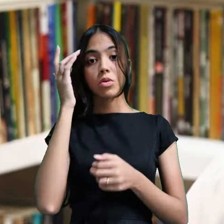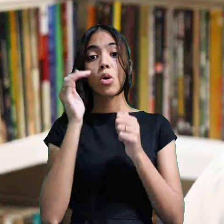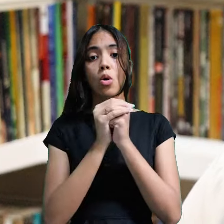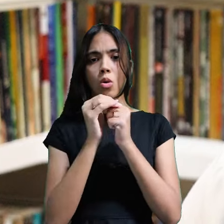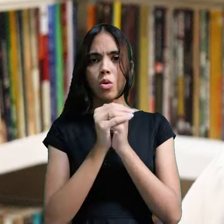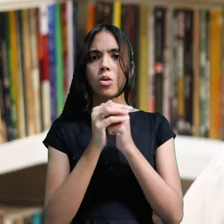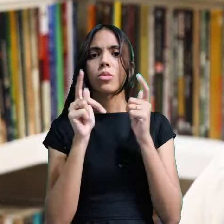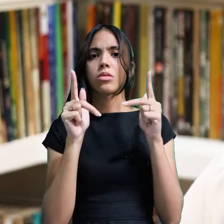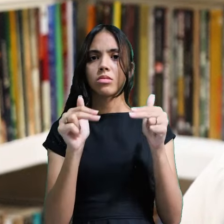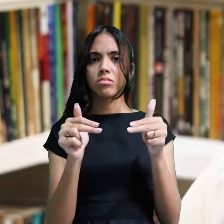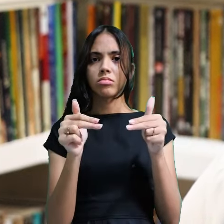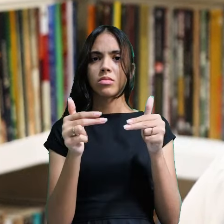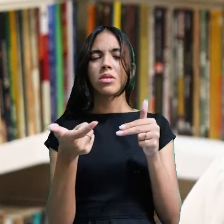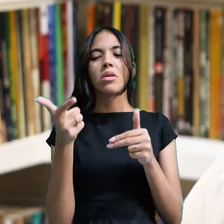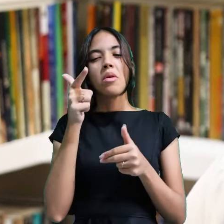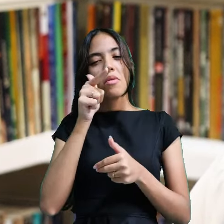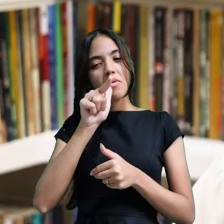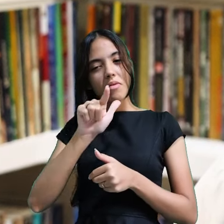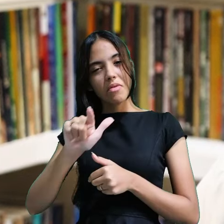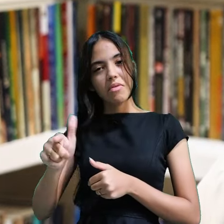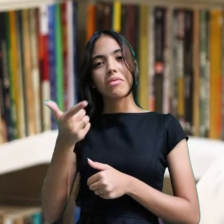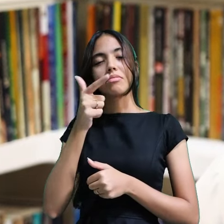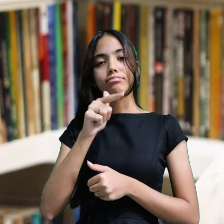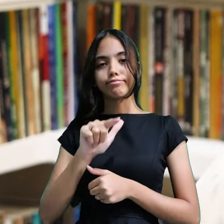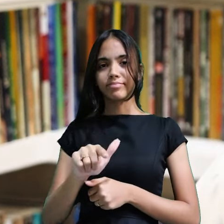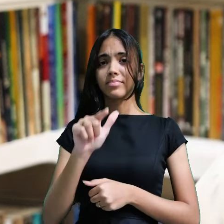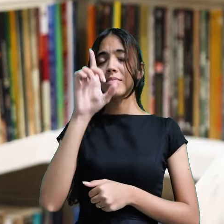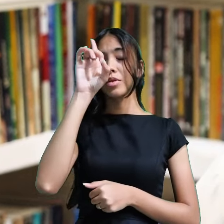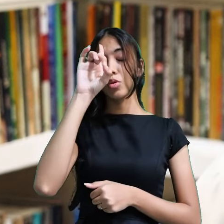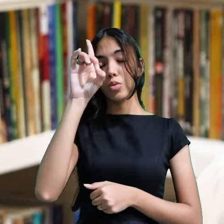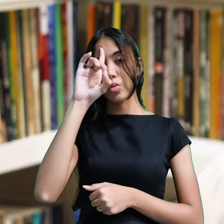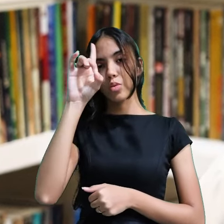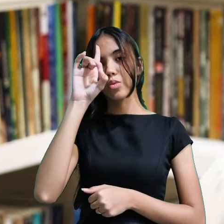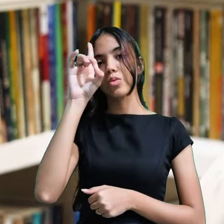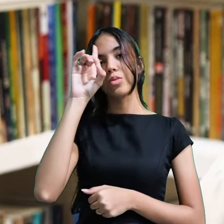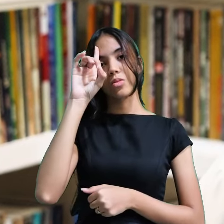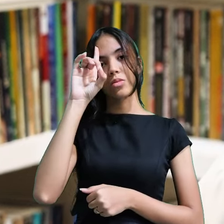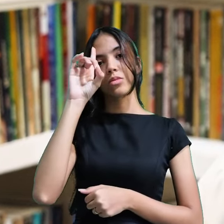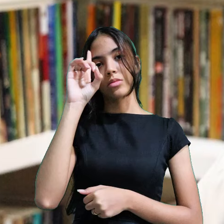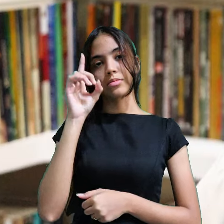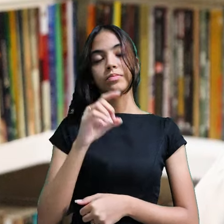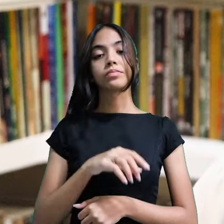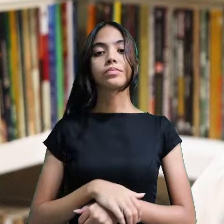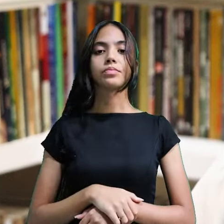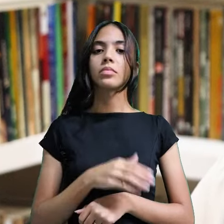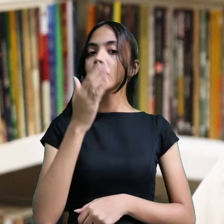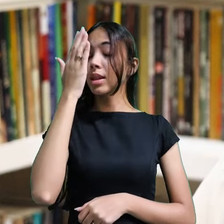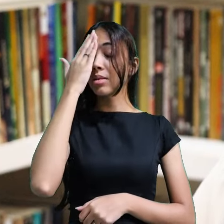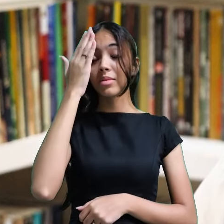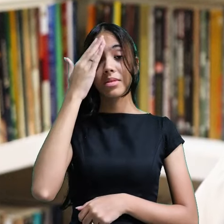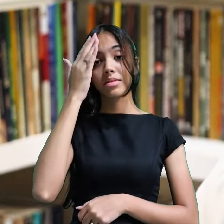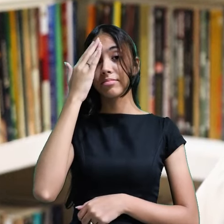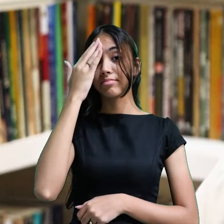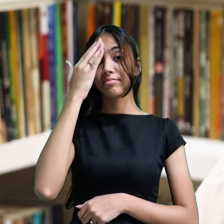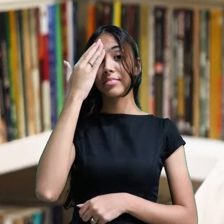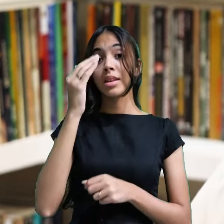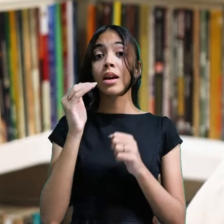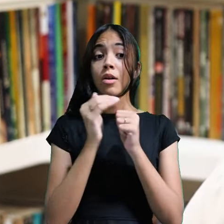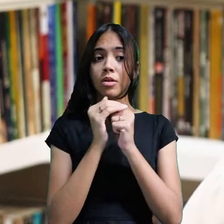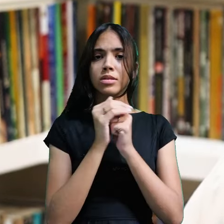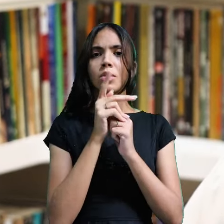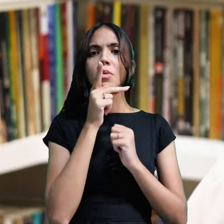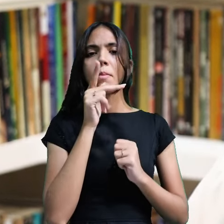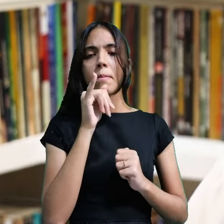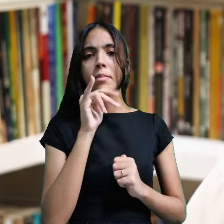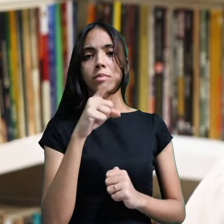oração várias vezes ao dia, todos os dias. Eles não entenderam que esta oração foi apenas